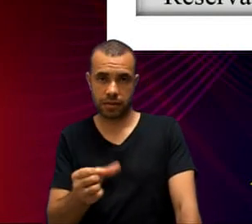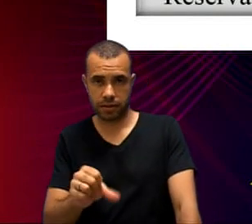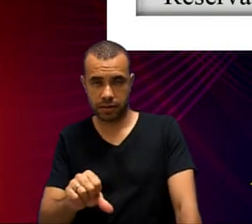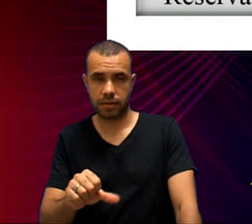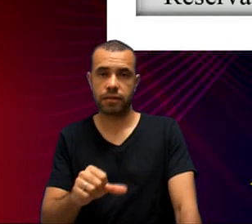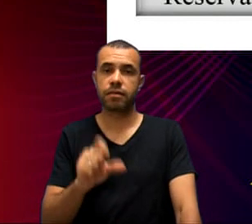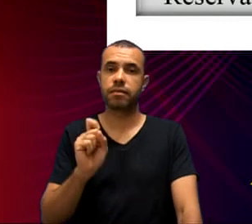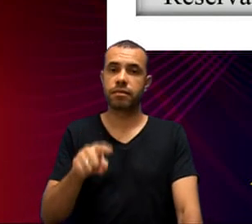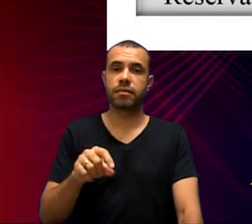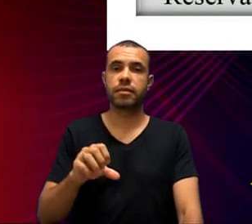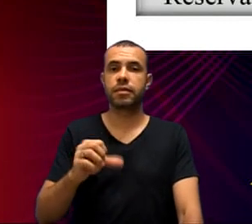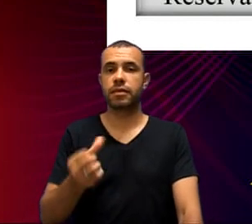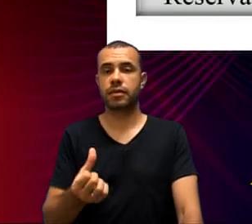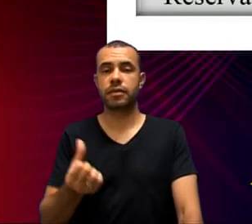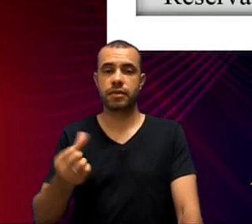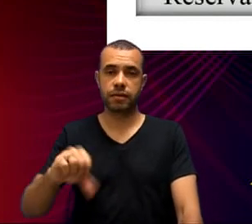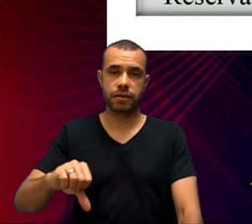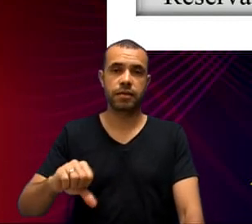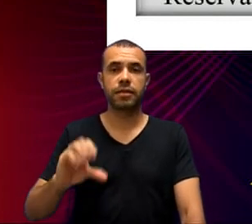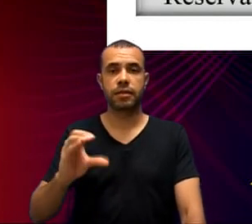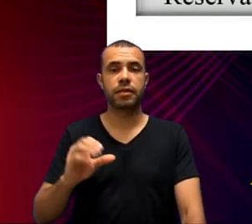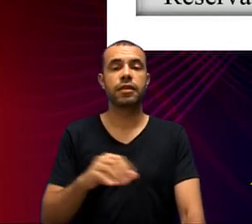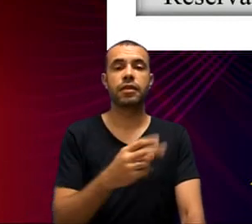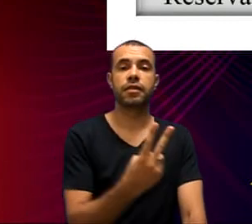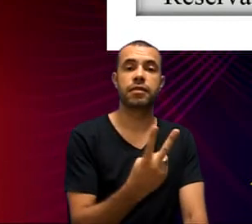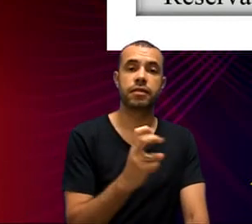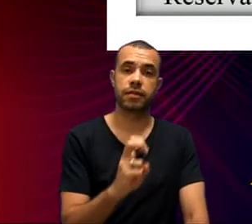R$ 50.619.009 e investimentos